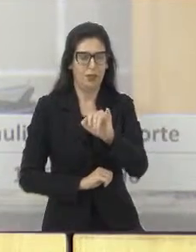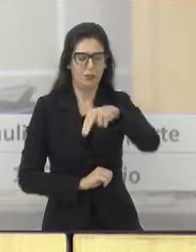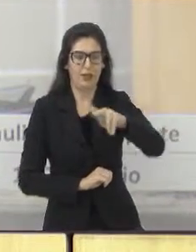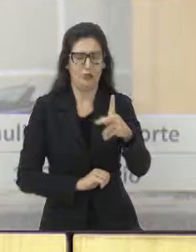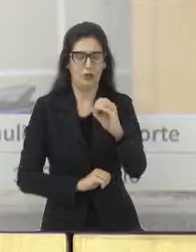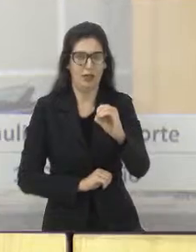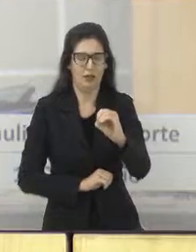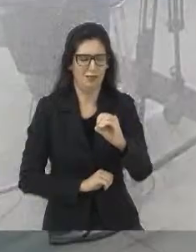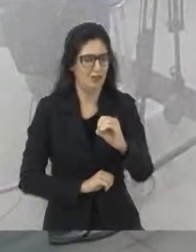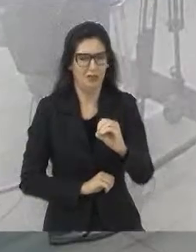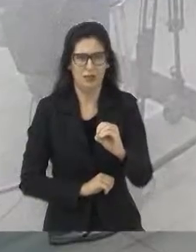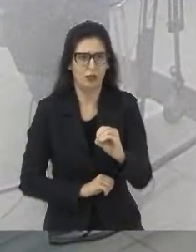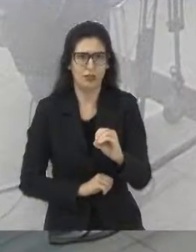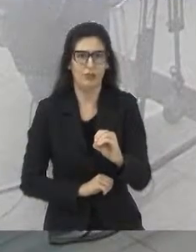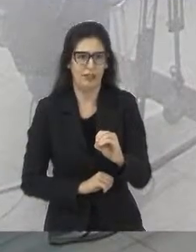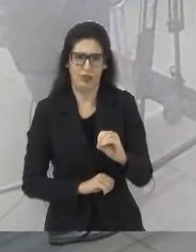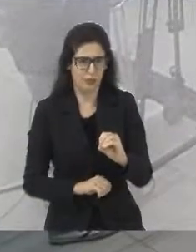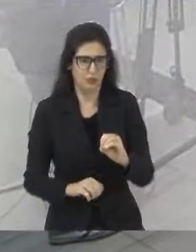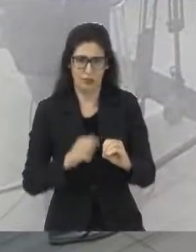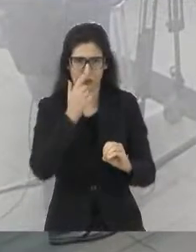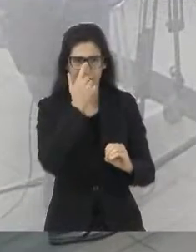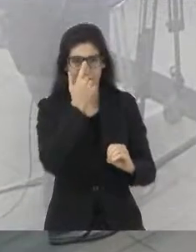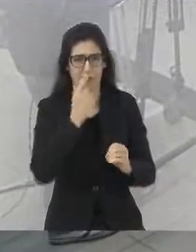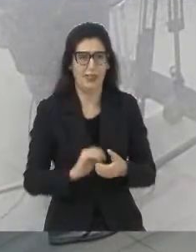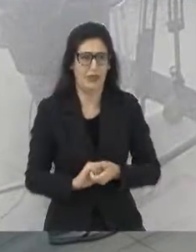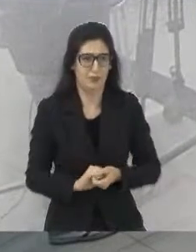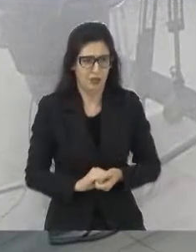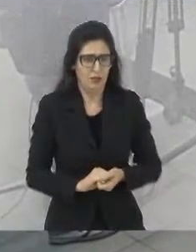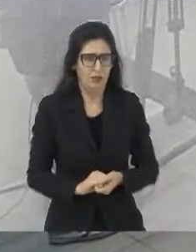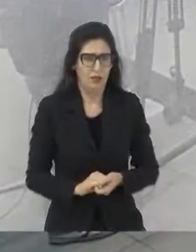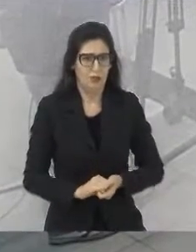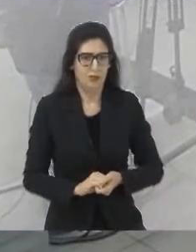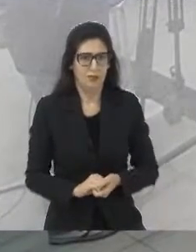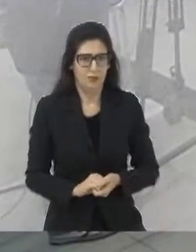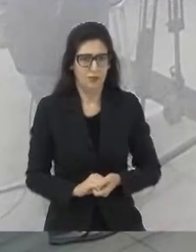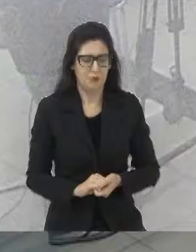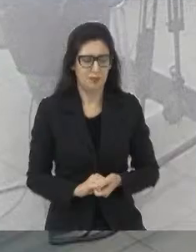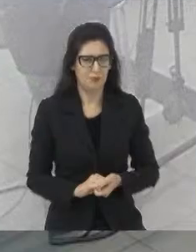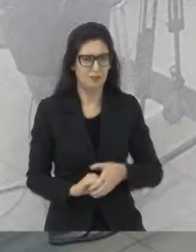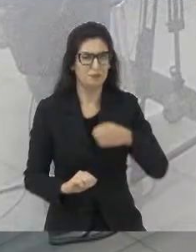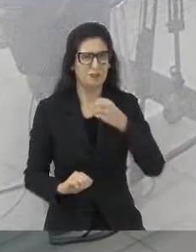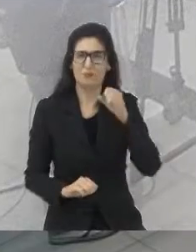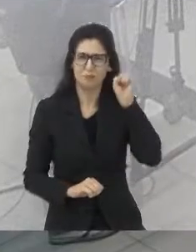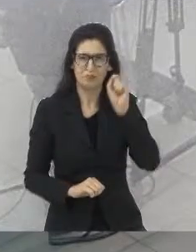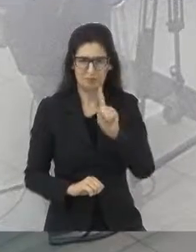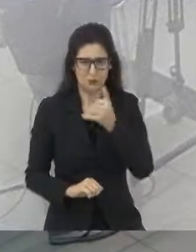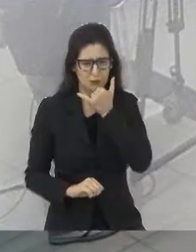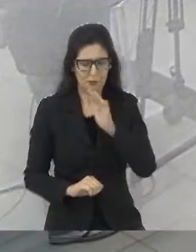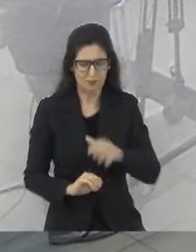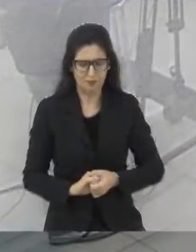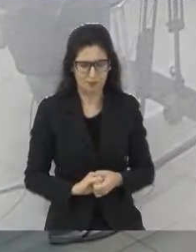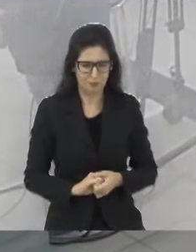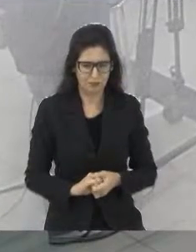Condutores. Senhor presidente, por questão de ordem, eu acho que é um bom projeto. Esse projeto tem 3